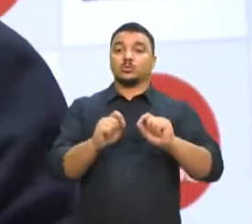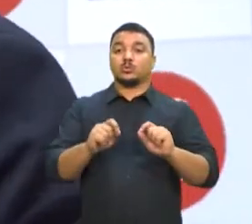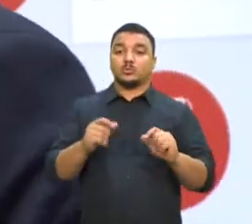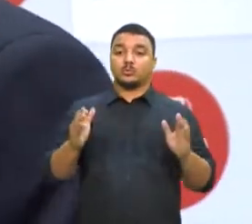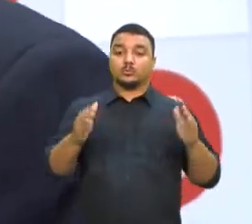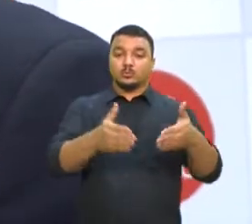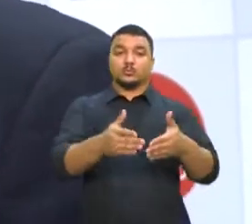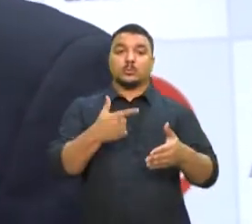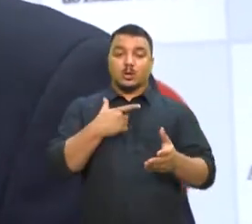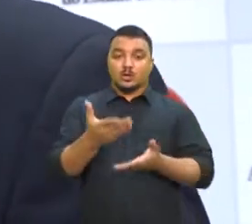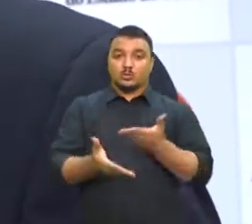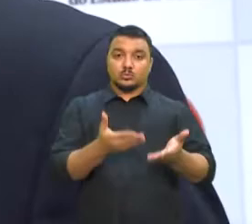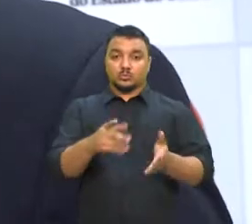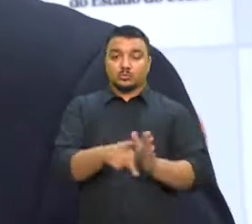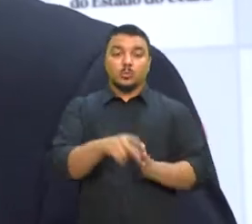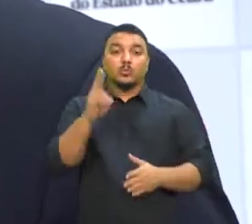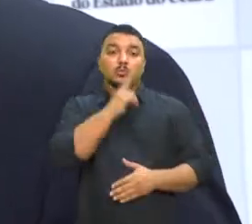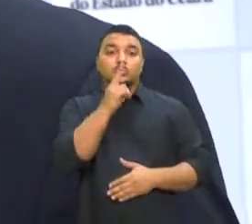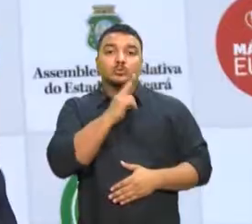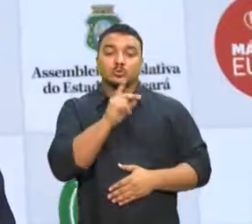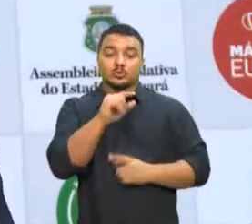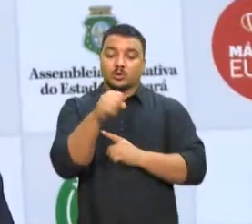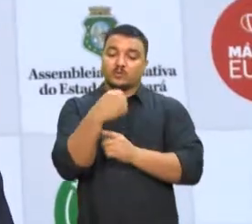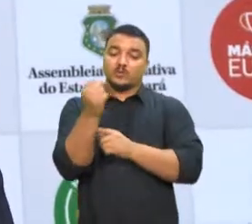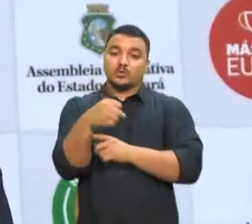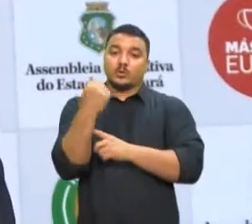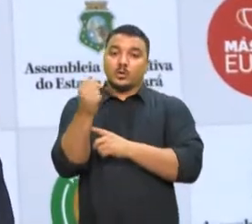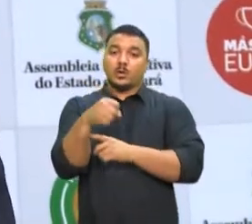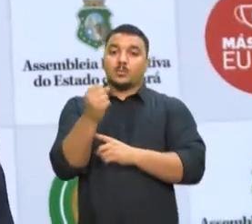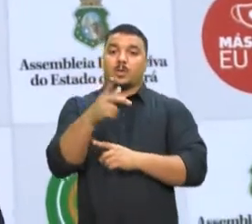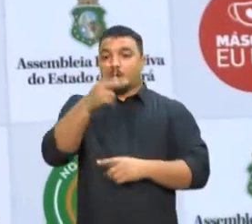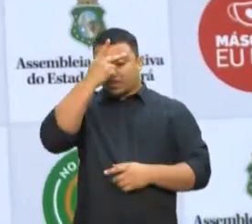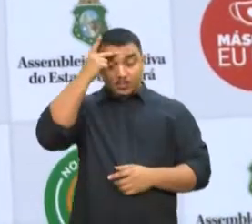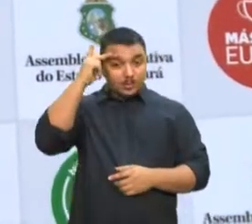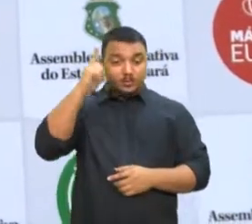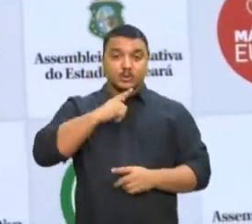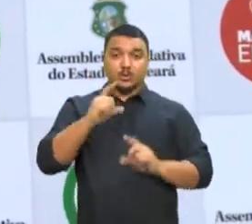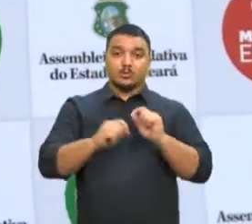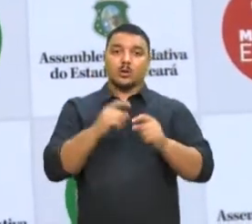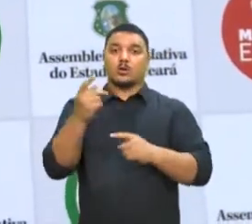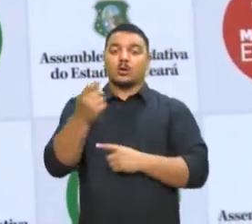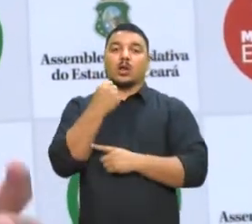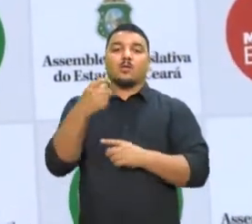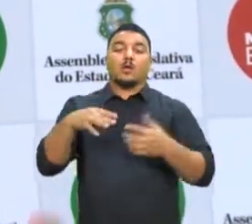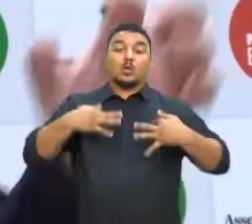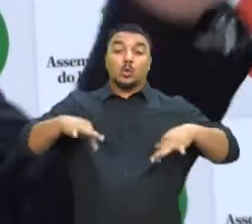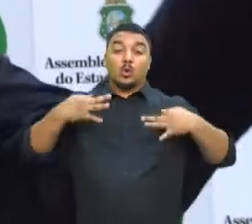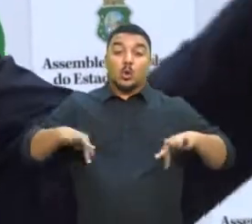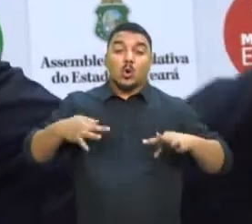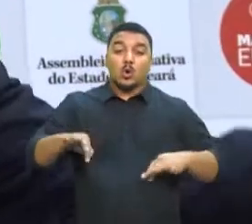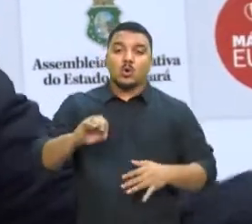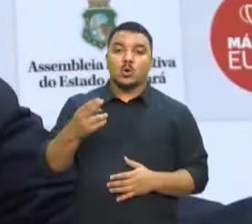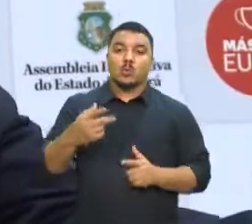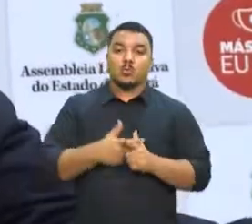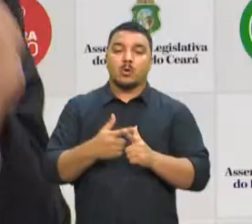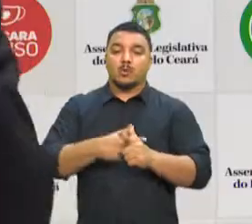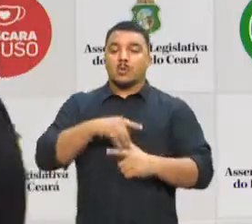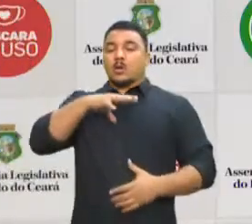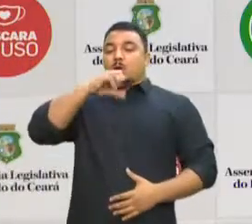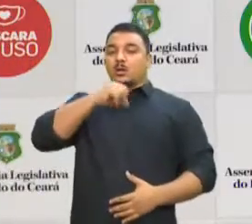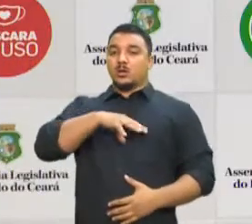de atendimento de urgência em fisioterapia para pacientes com quadro grave de dores ou problemas